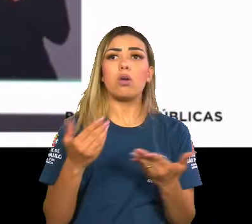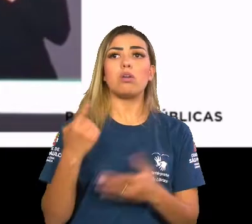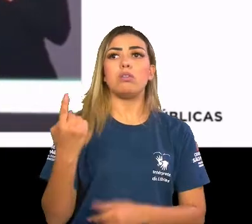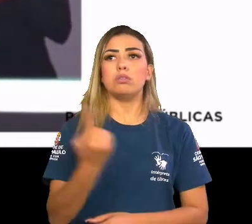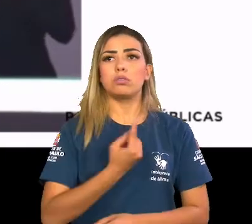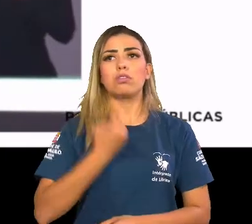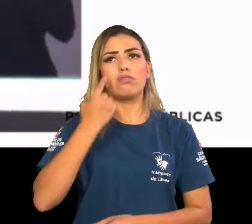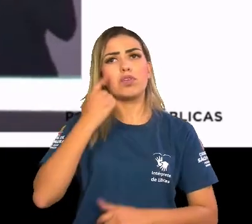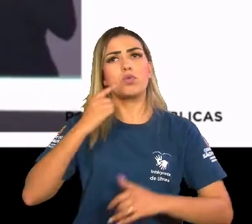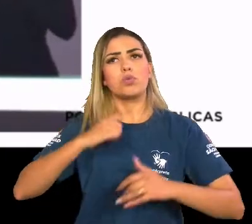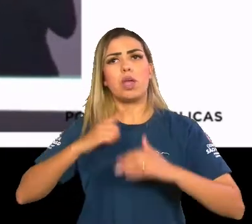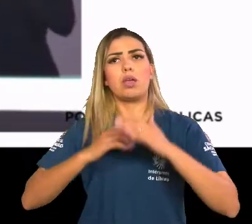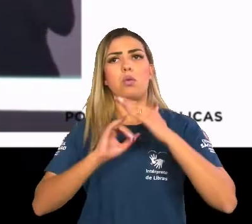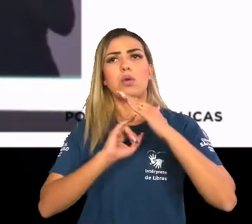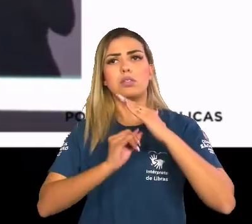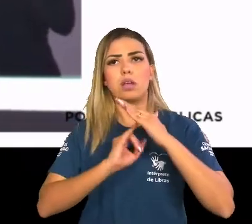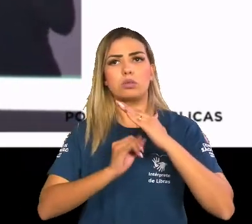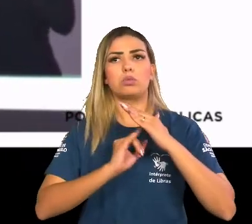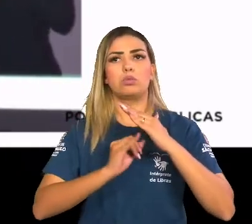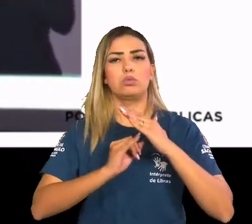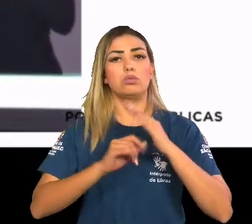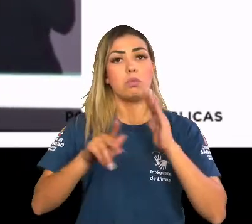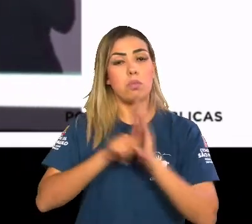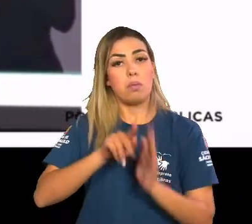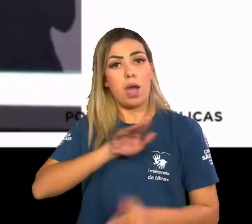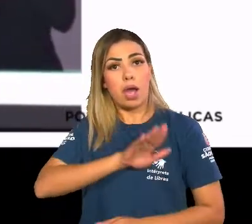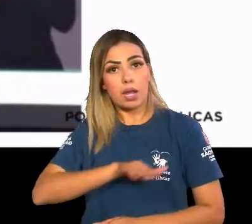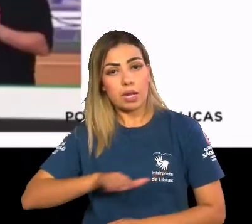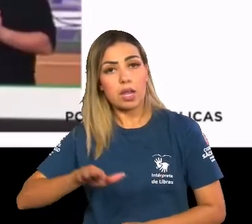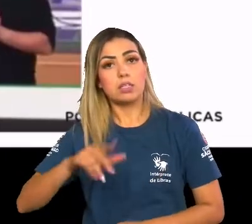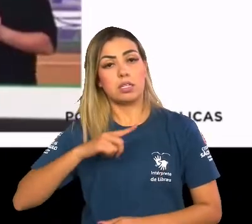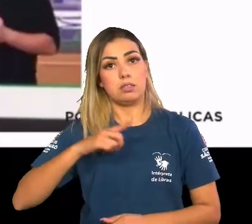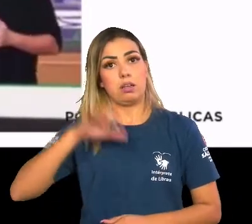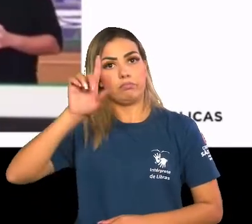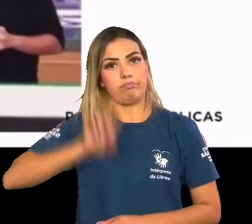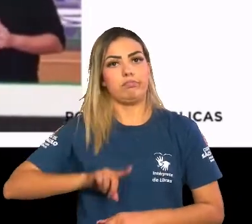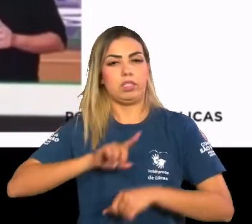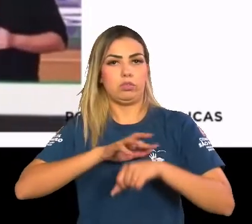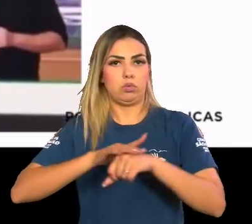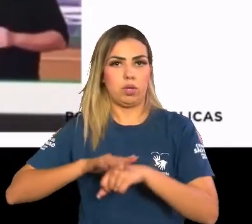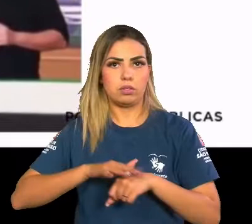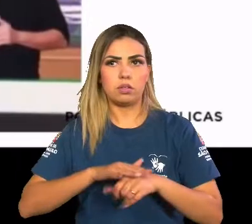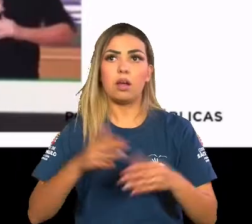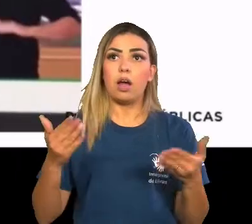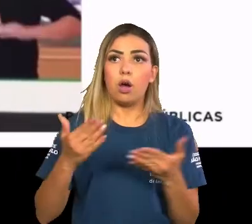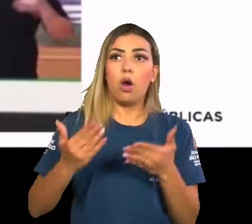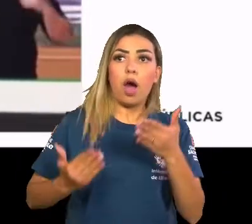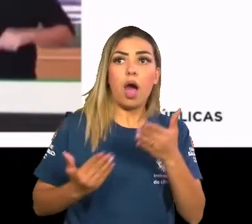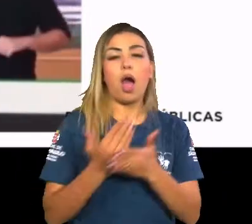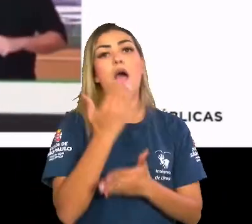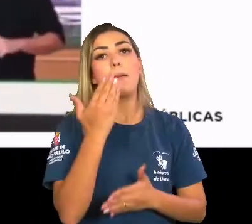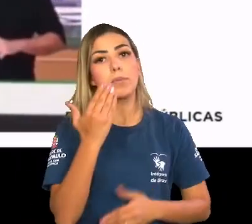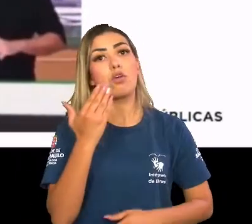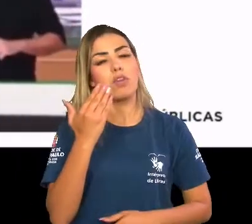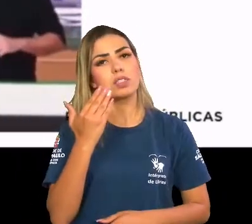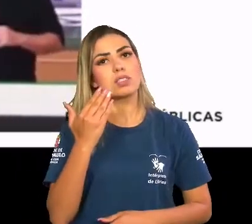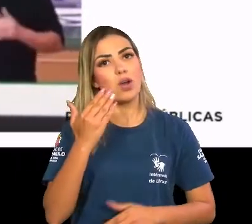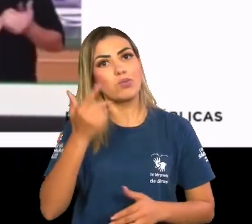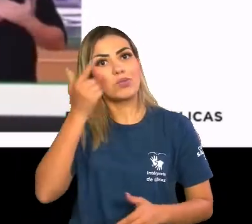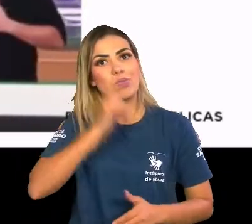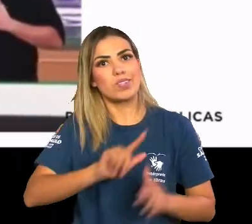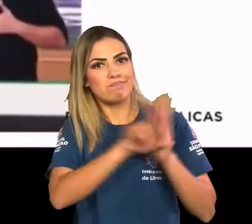estatuto da criança e do adolescente. Aqueles que forem pela aprovação permaneçam como se acham.